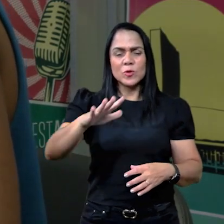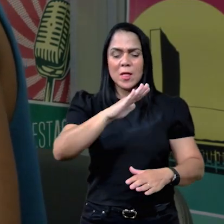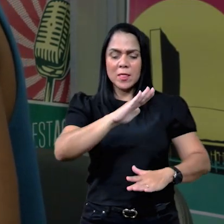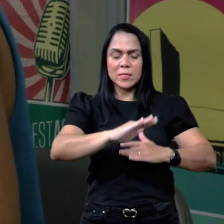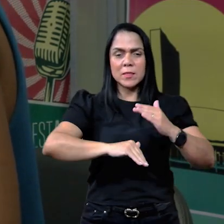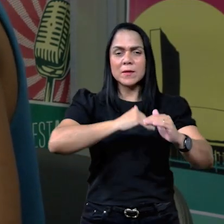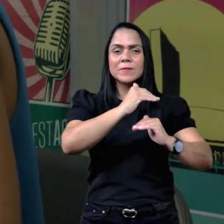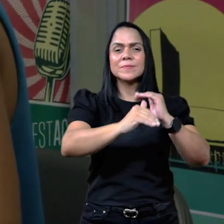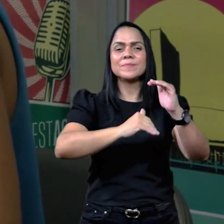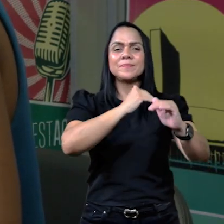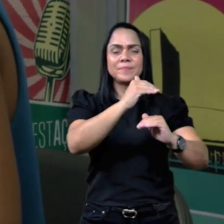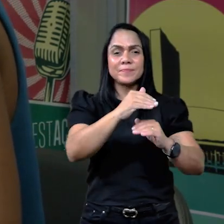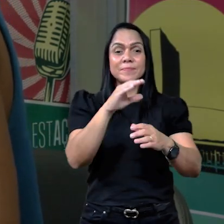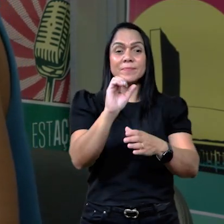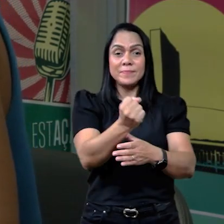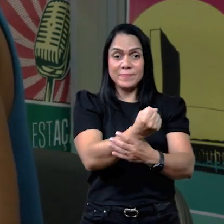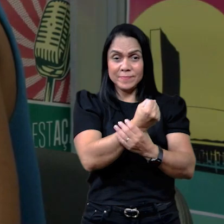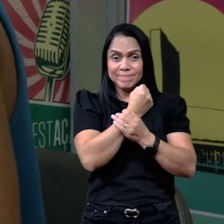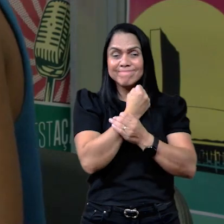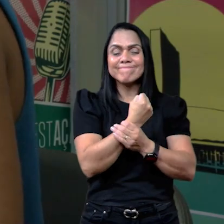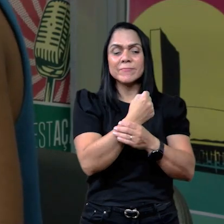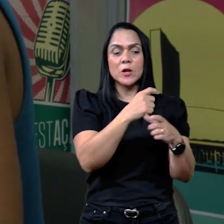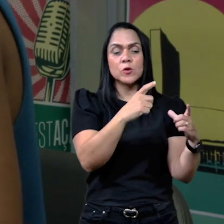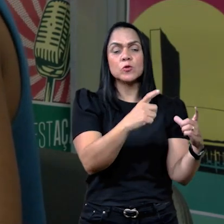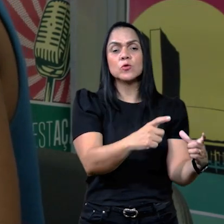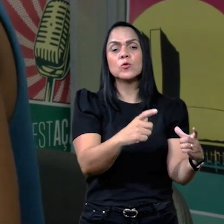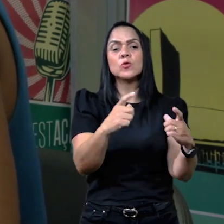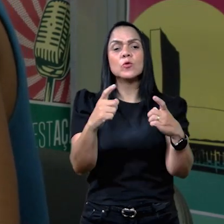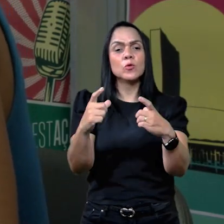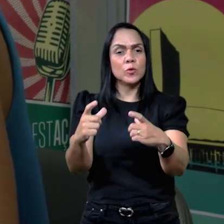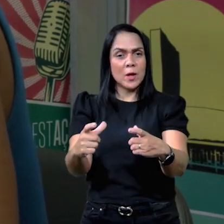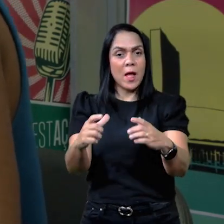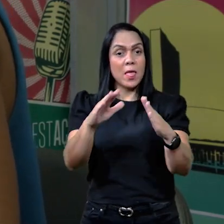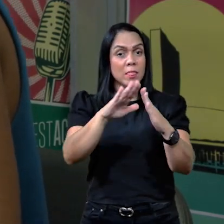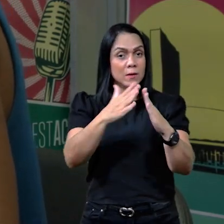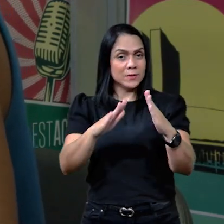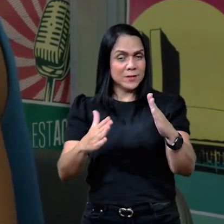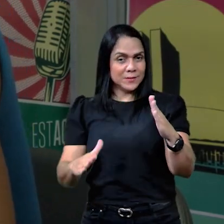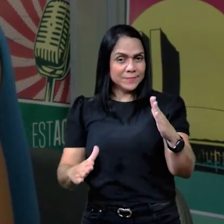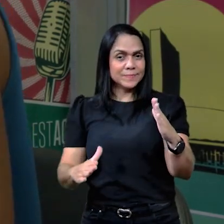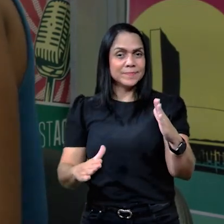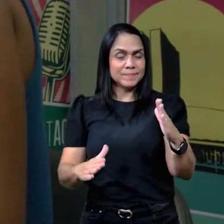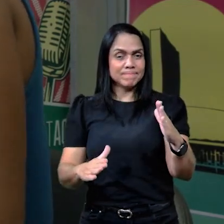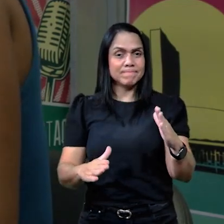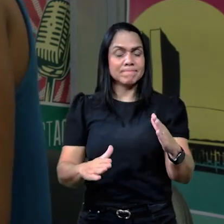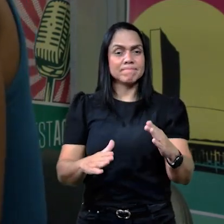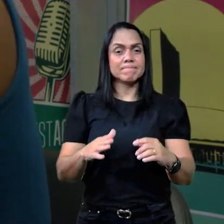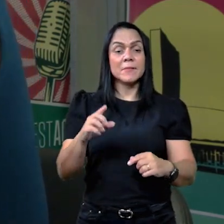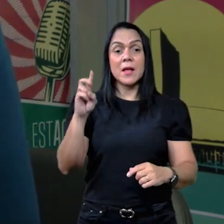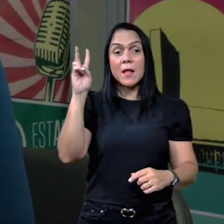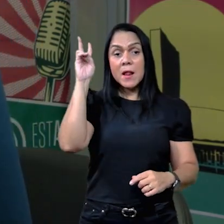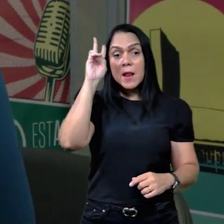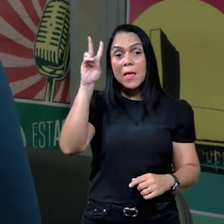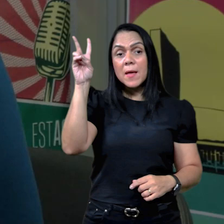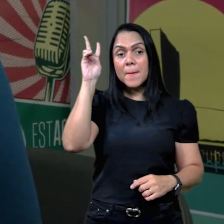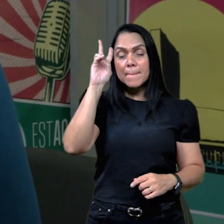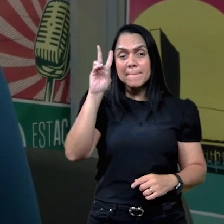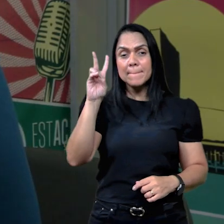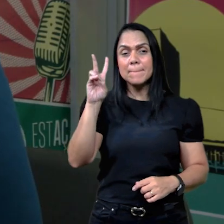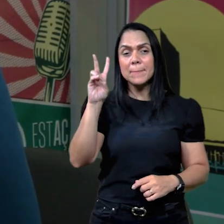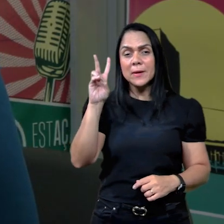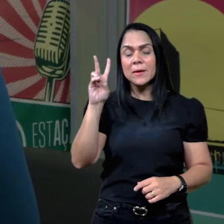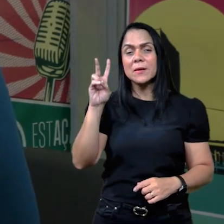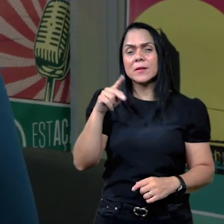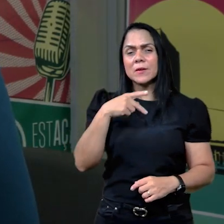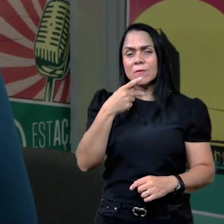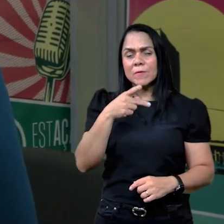ao desenvolvimento sustentável e a segurança dos territórios desses terreiros. Lembrando aquilo que eu já tinha